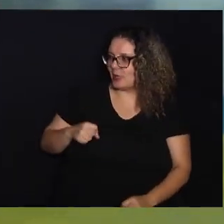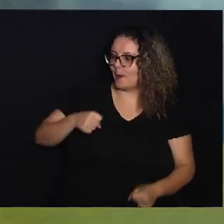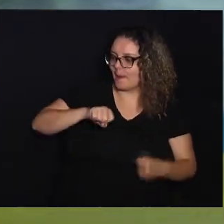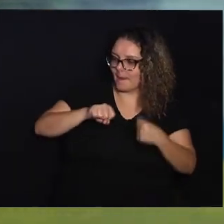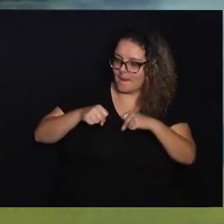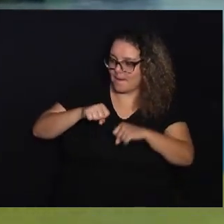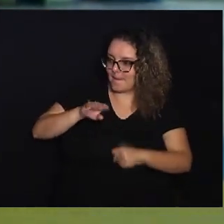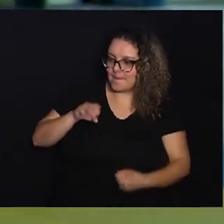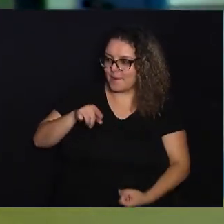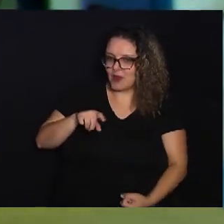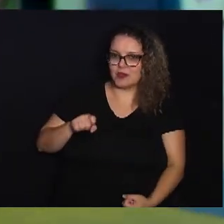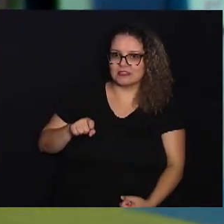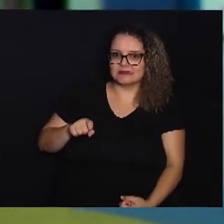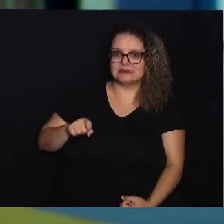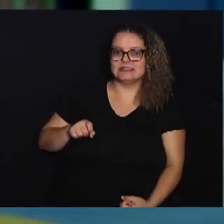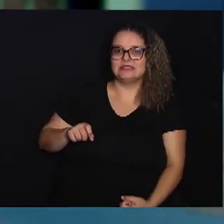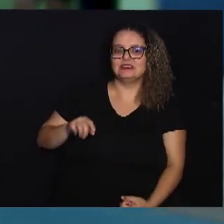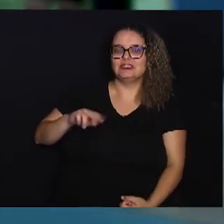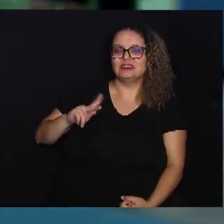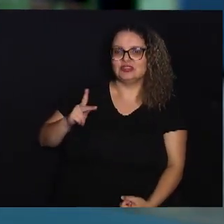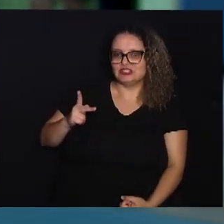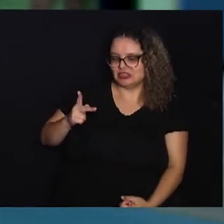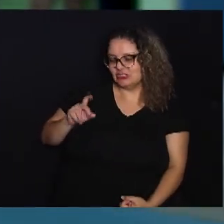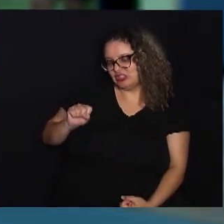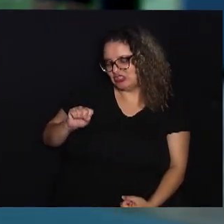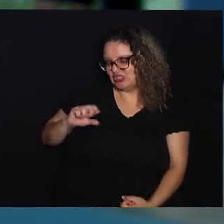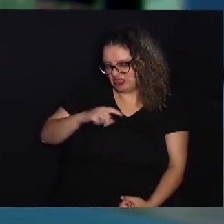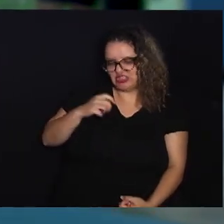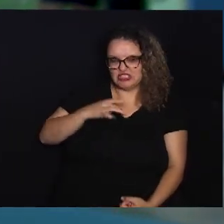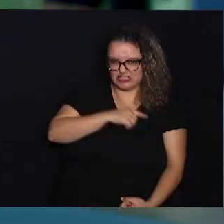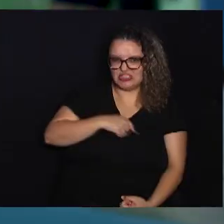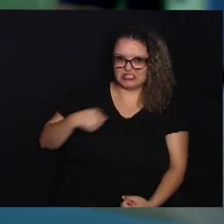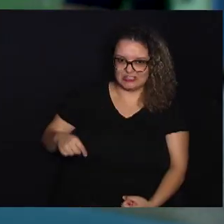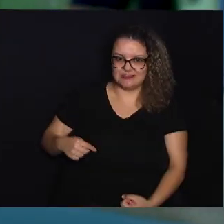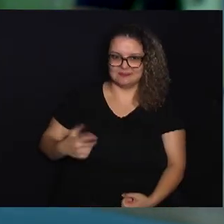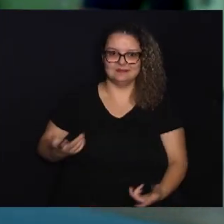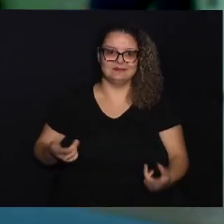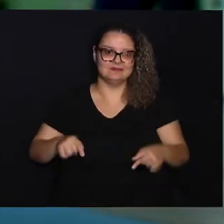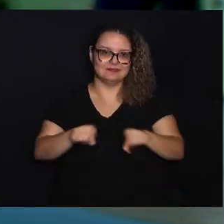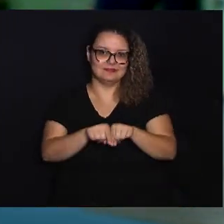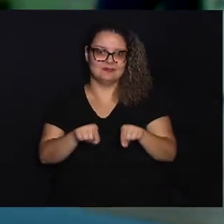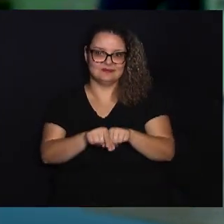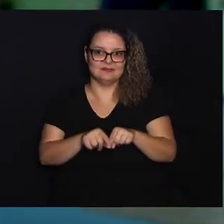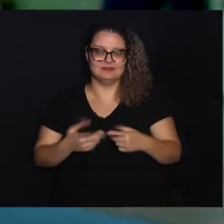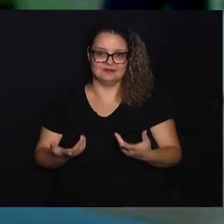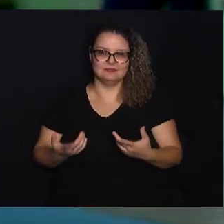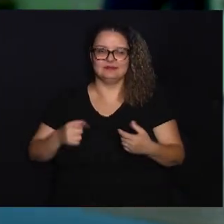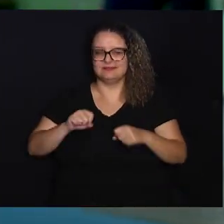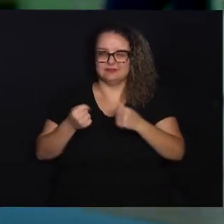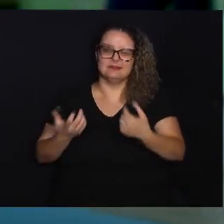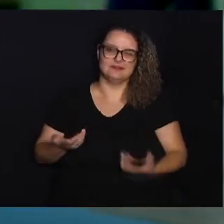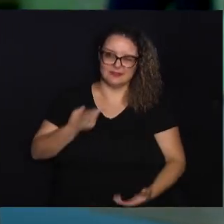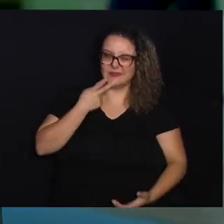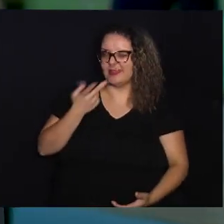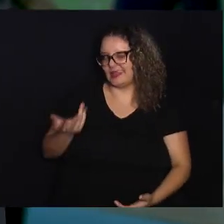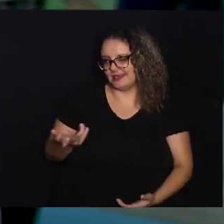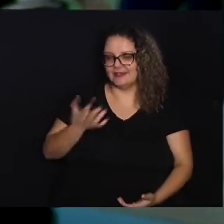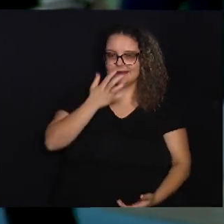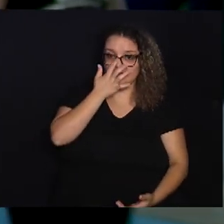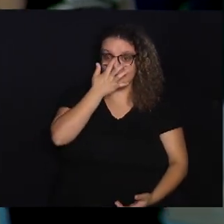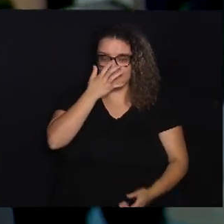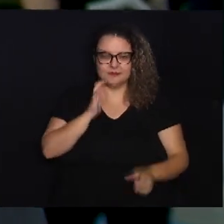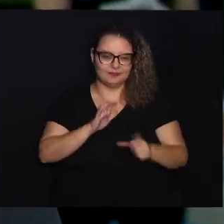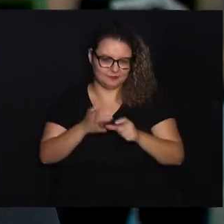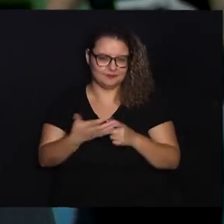conhecido como boxe chinês, né? Assim como o Muay Thai foi conhecido como boxe tailandês. Hoje em dia o pessoal ainda